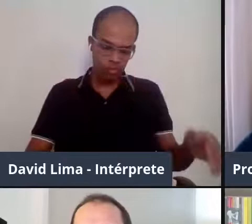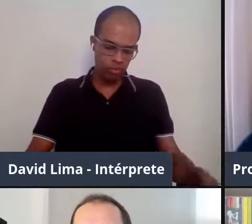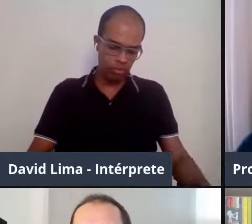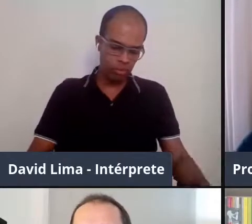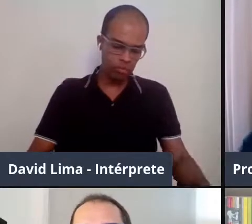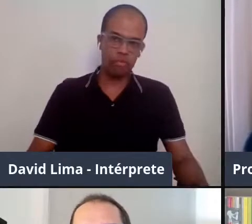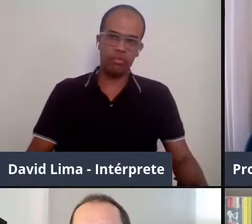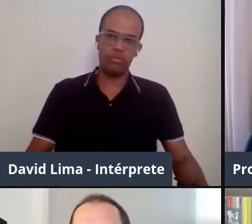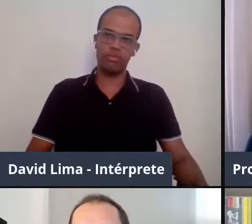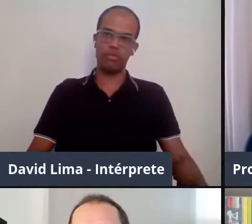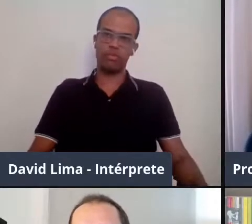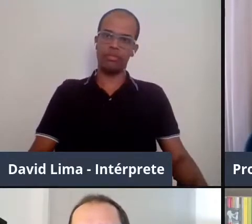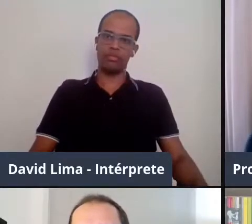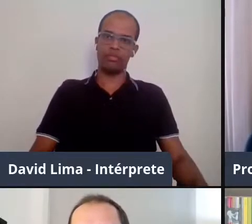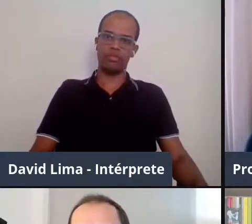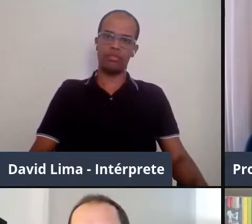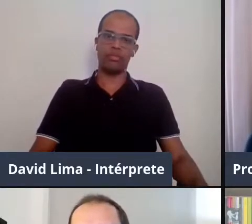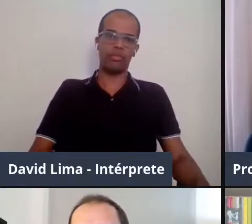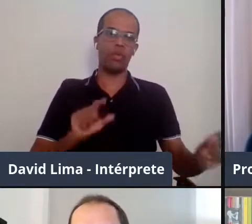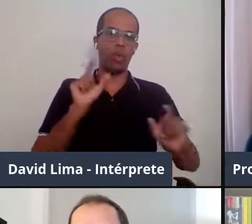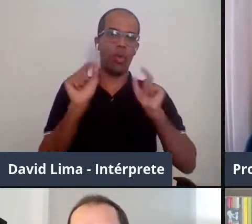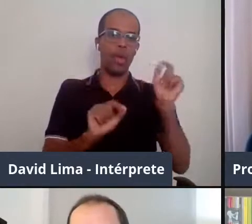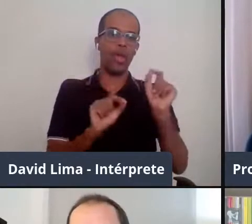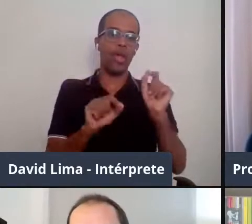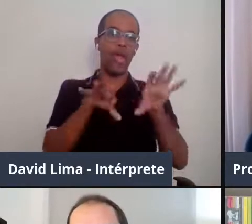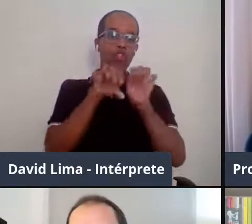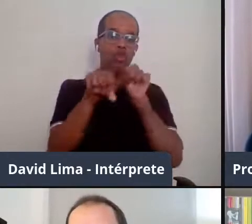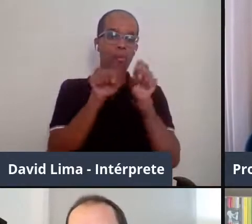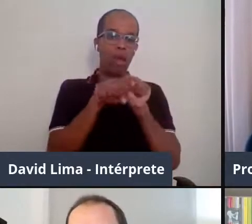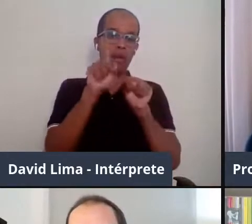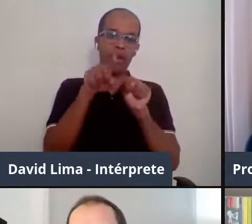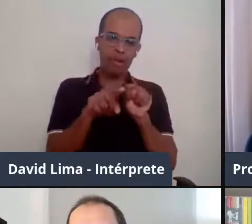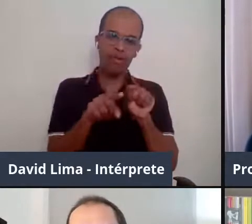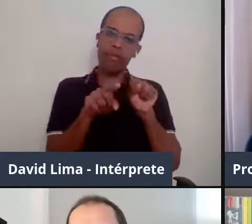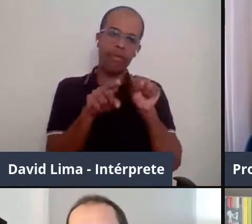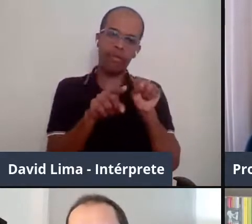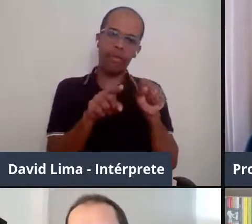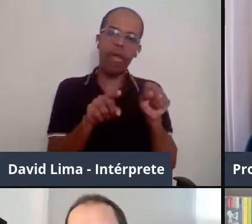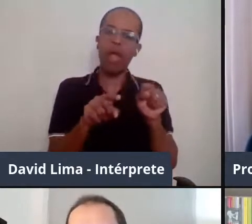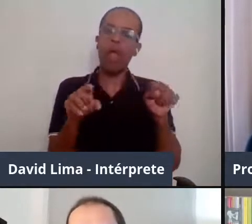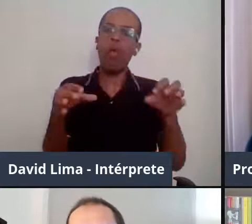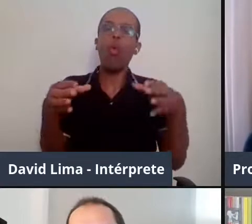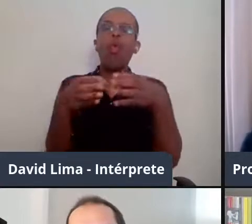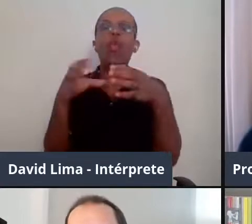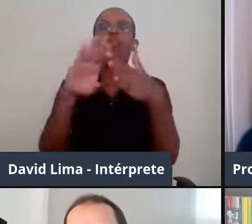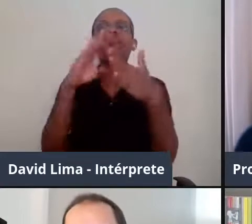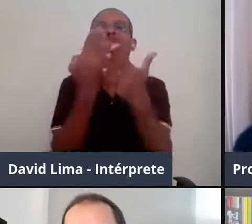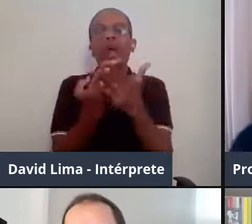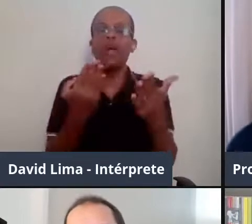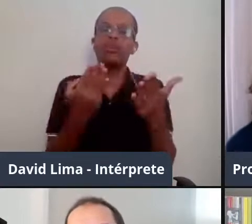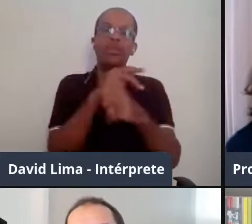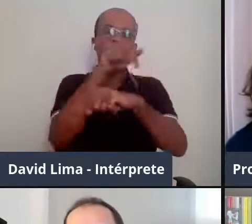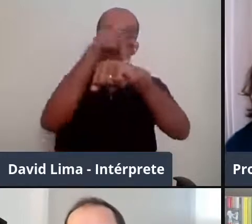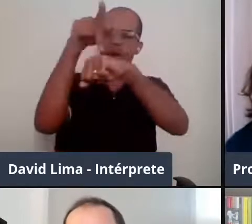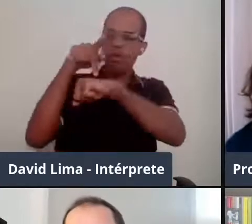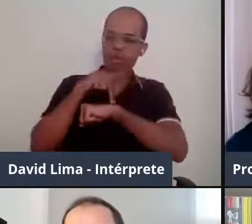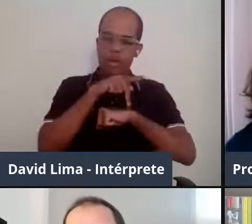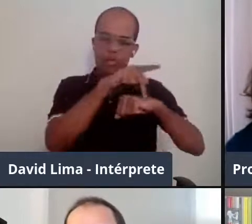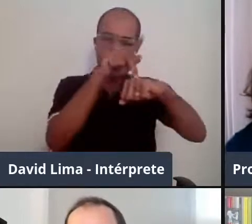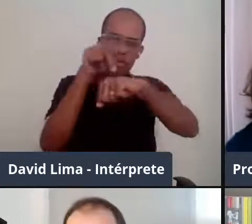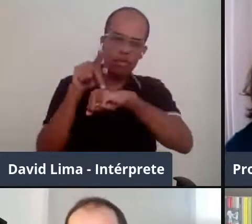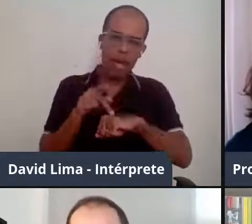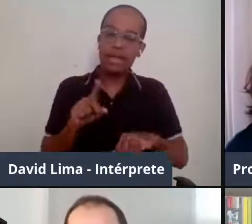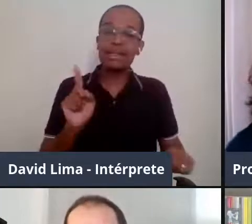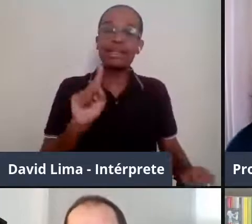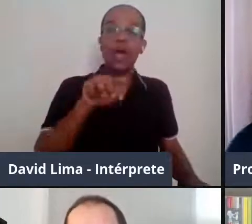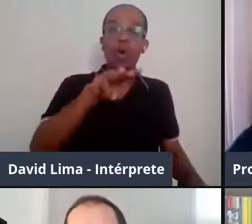este que eu falei. O que é um diploma? Diploma é um sistema integrar um sistema de confiança, um sistema supranacional, um sistema não